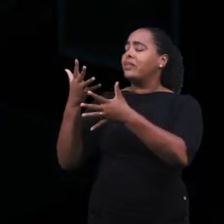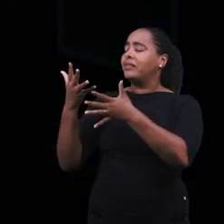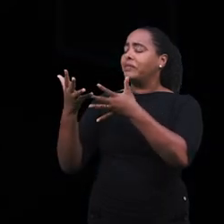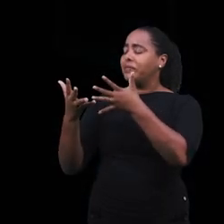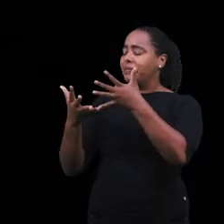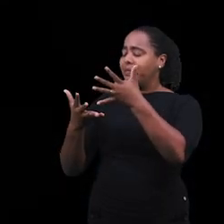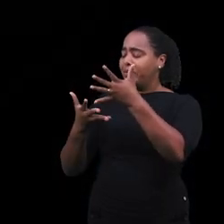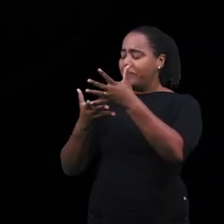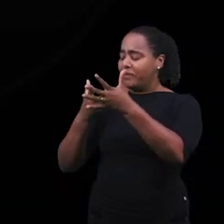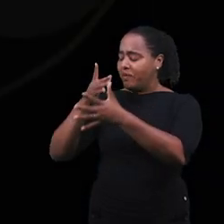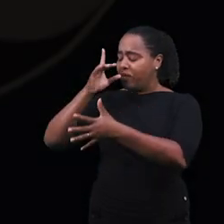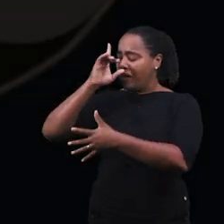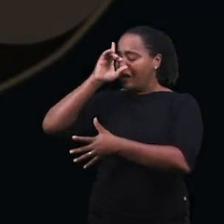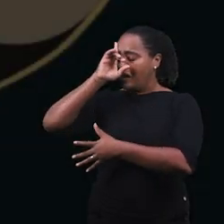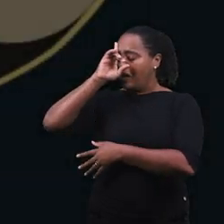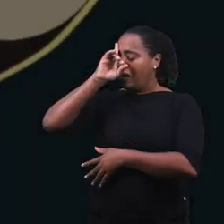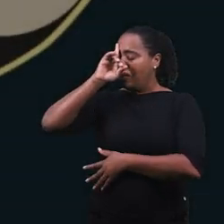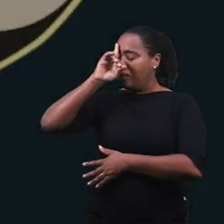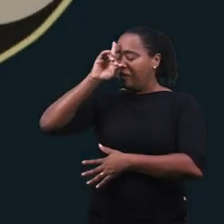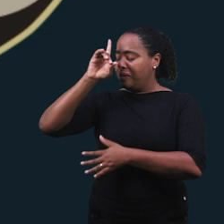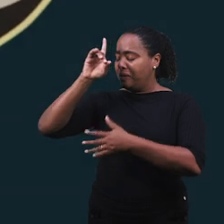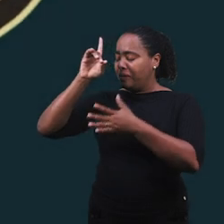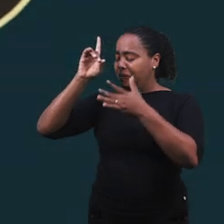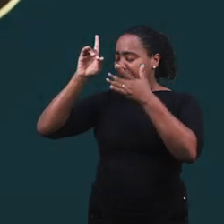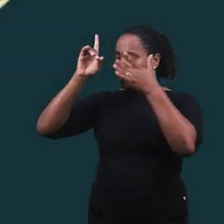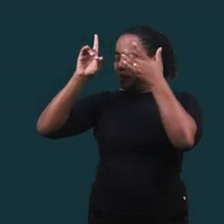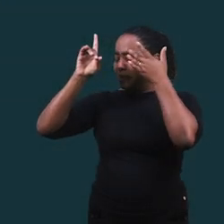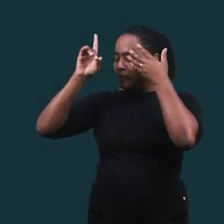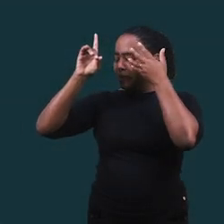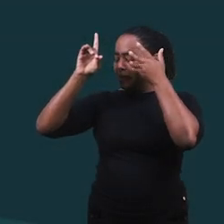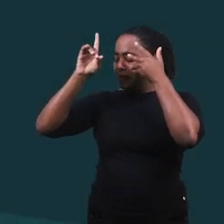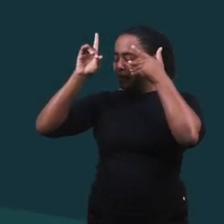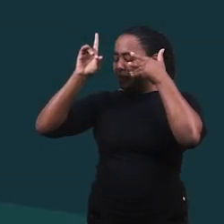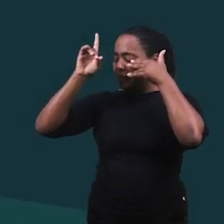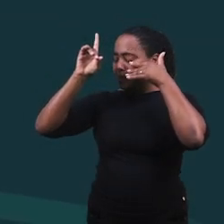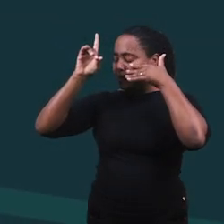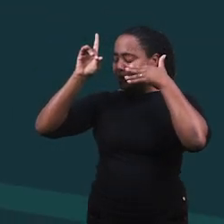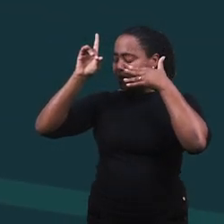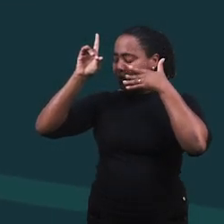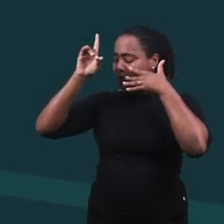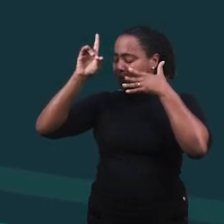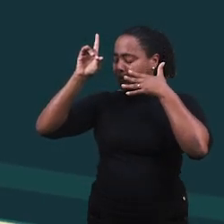Deus, as lágrimas correm,